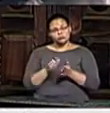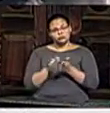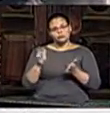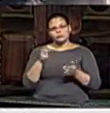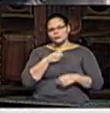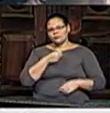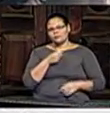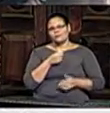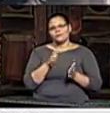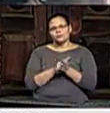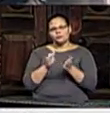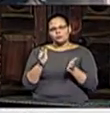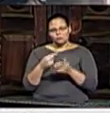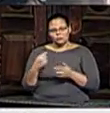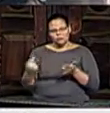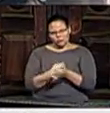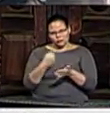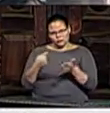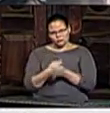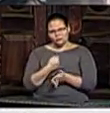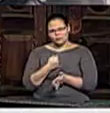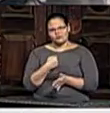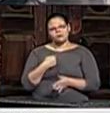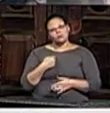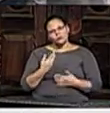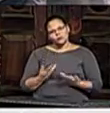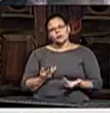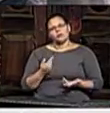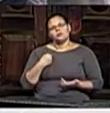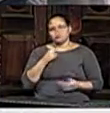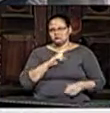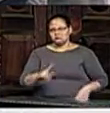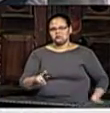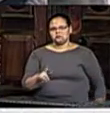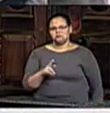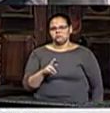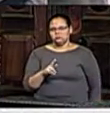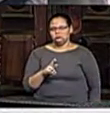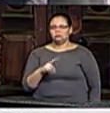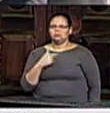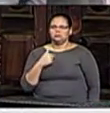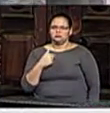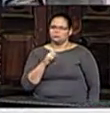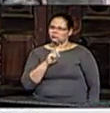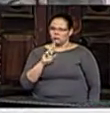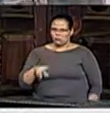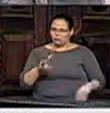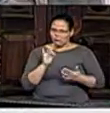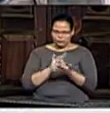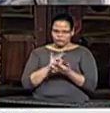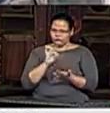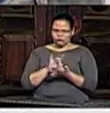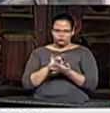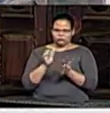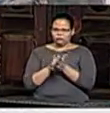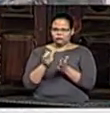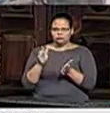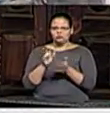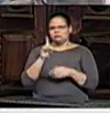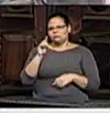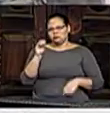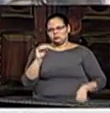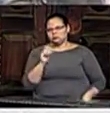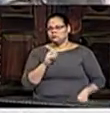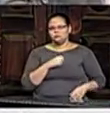publicada, para me responder. Eu mandei a assessoria de imprensa responder. Não é verdadeiro.